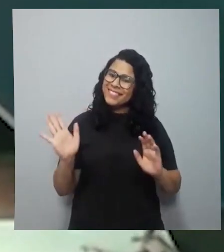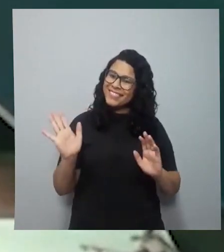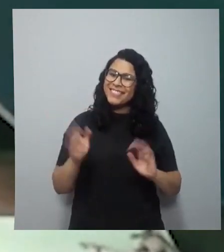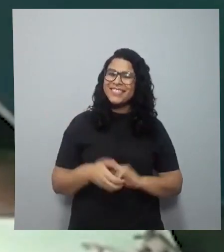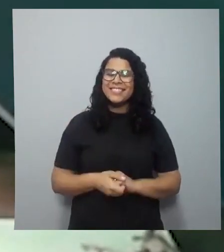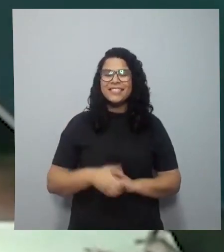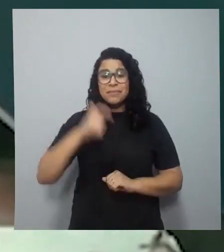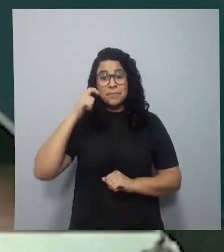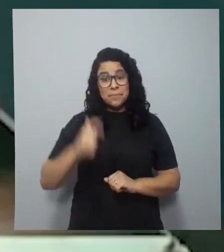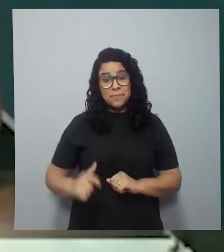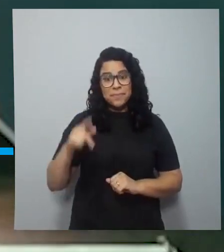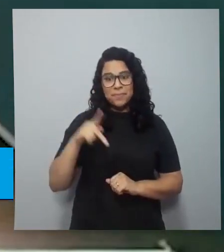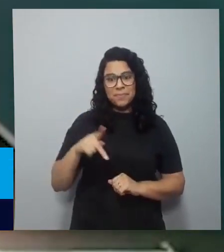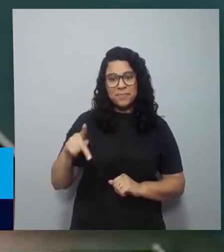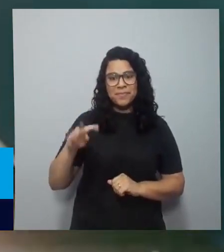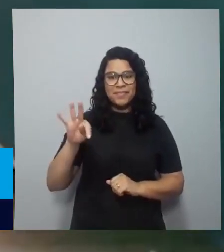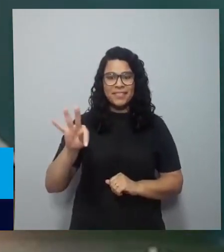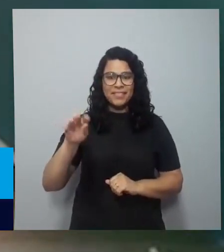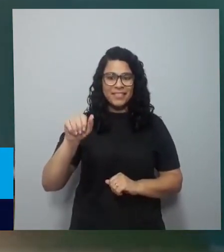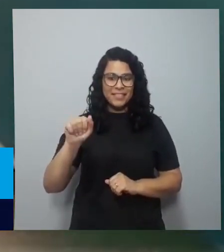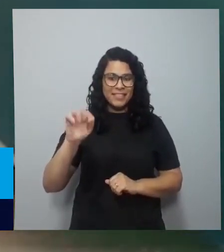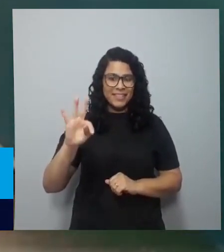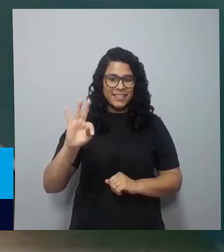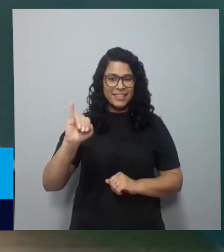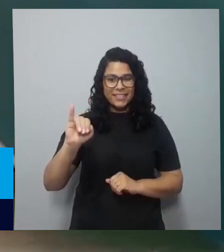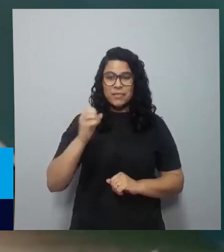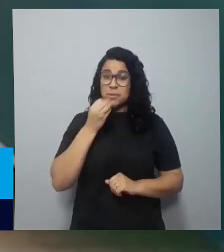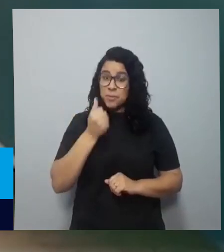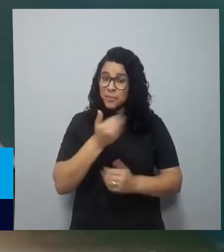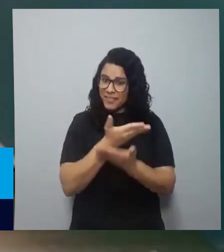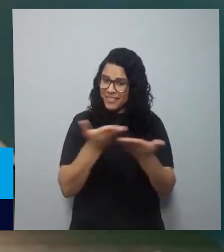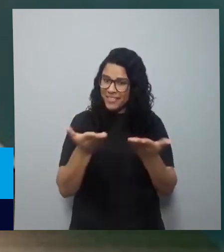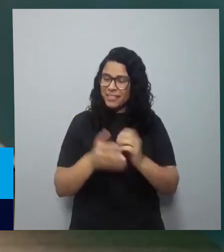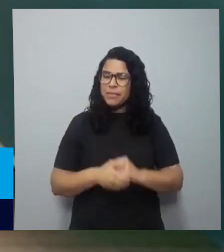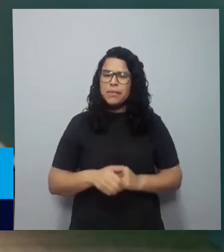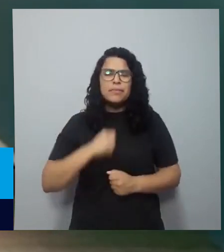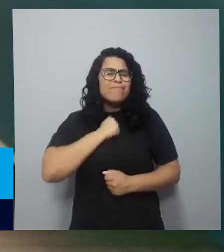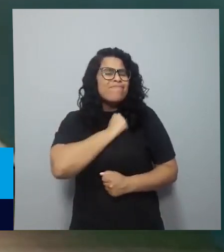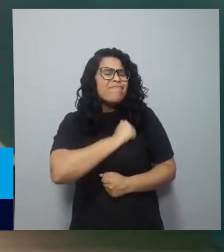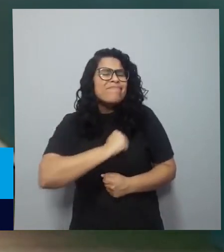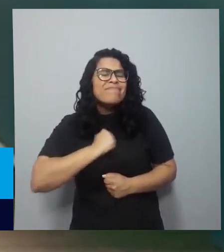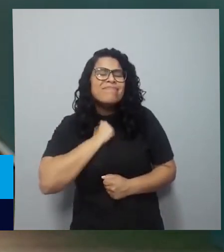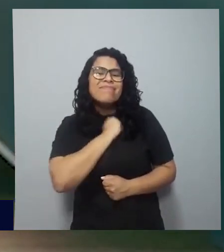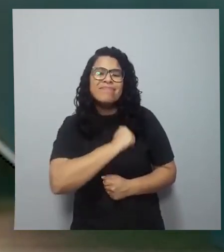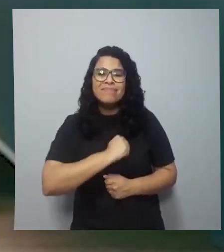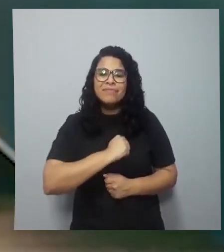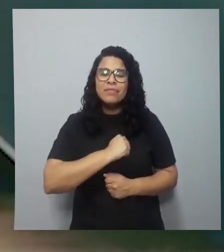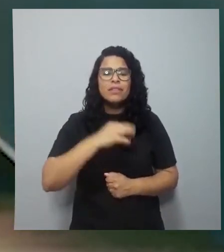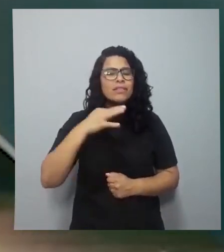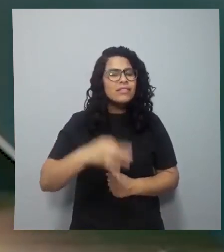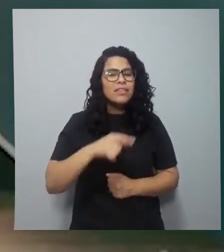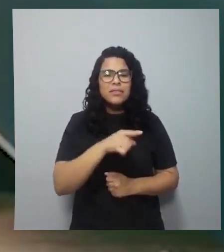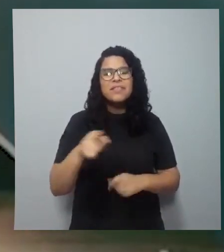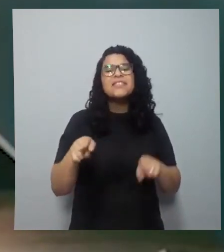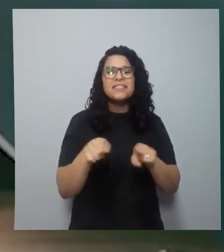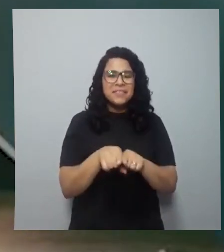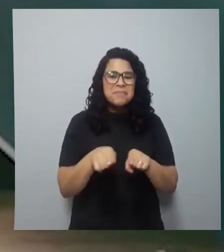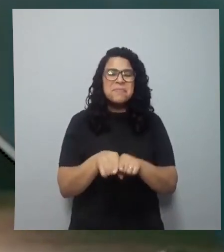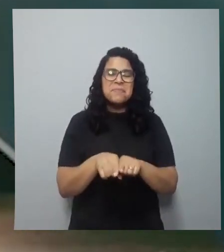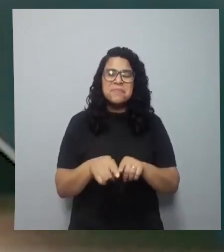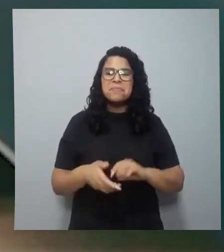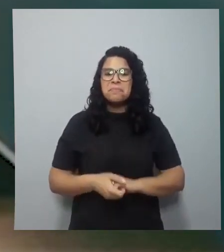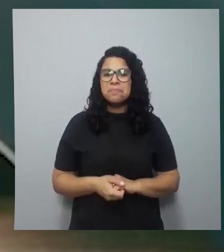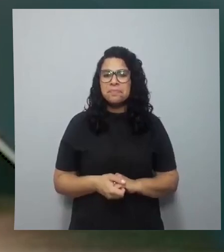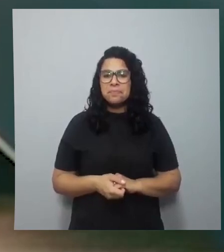Oi pessoal, aqui é a professora Tati de Artes, tudo bem com vocês? A Pro tá morrendo de saudade, tenho certeza que vocês